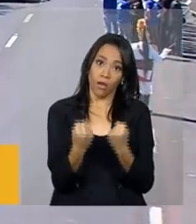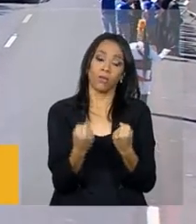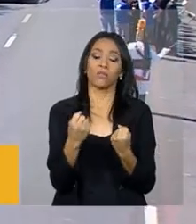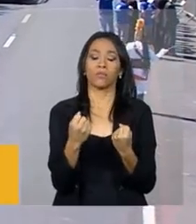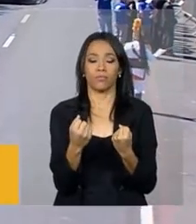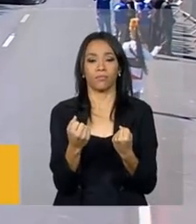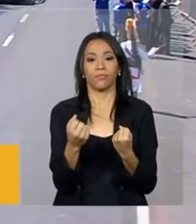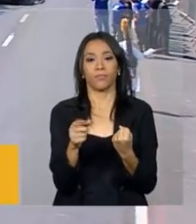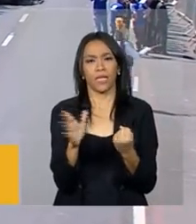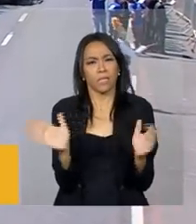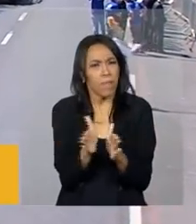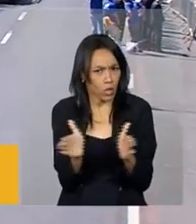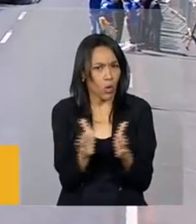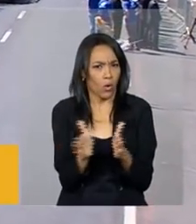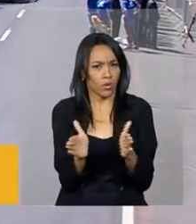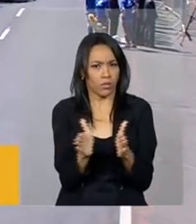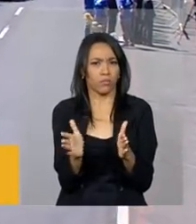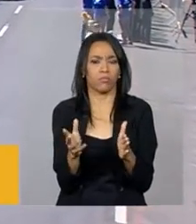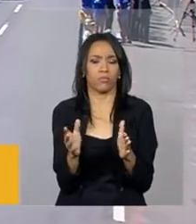Marroás,